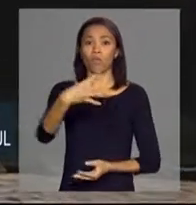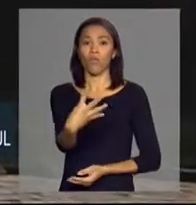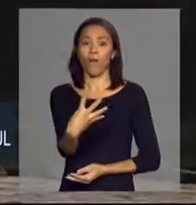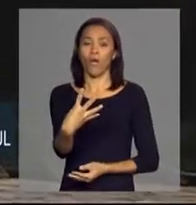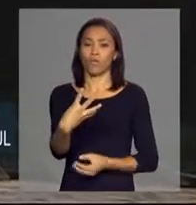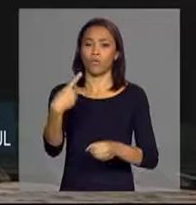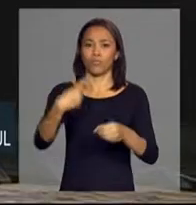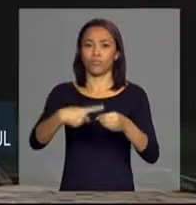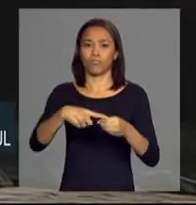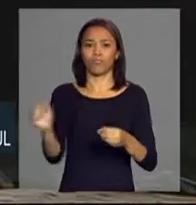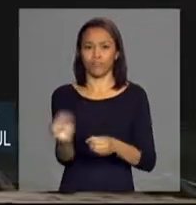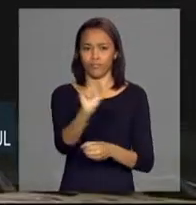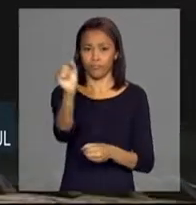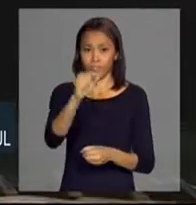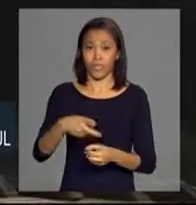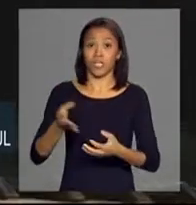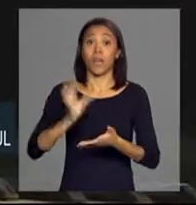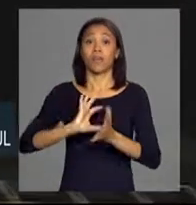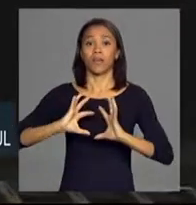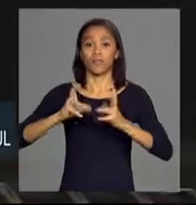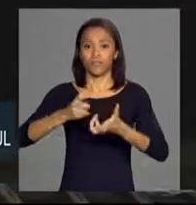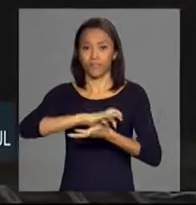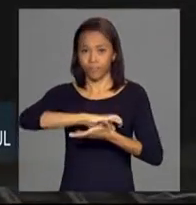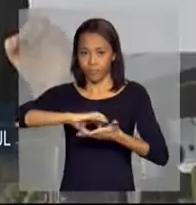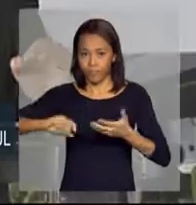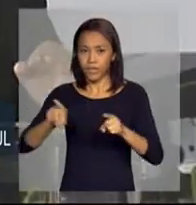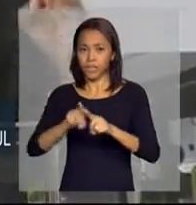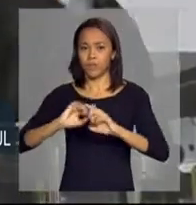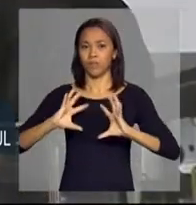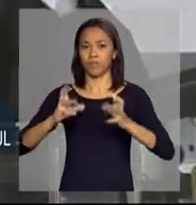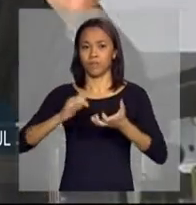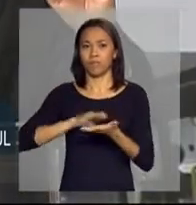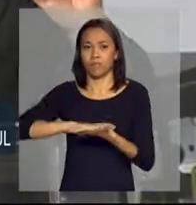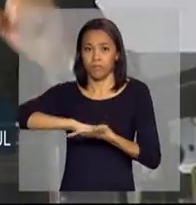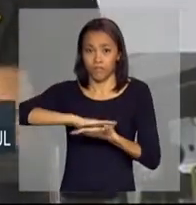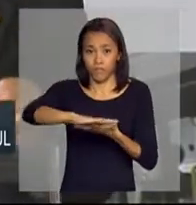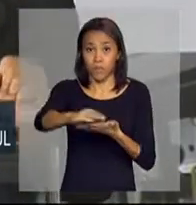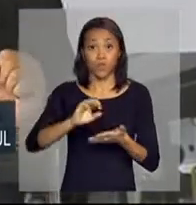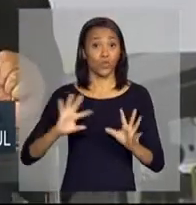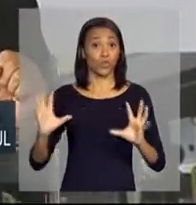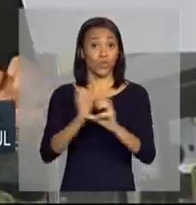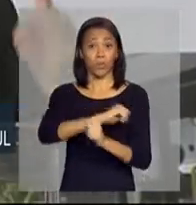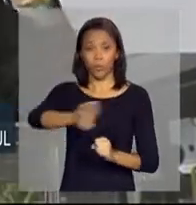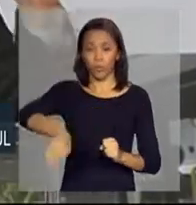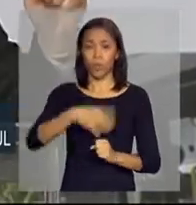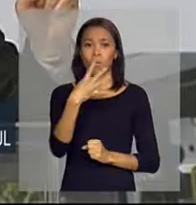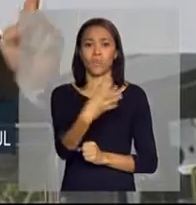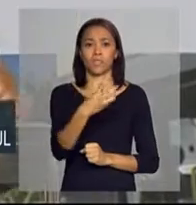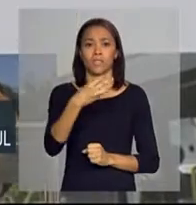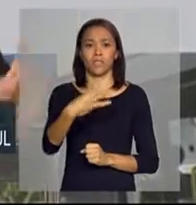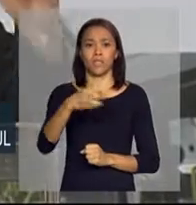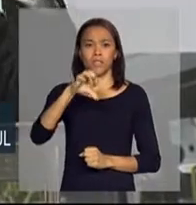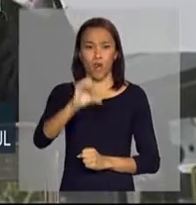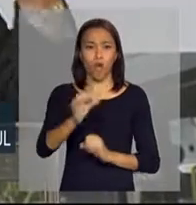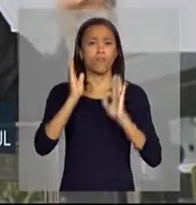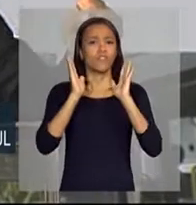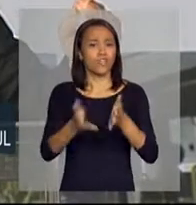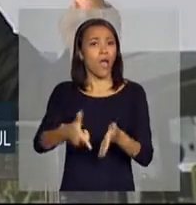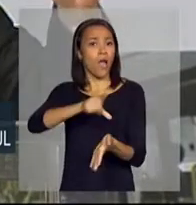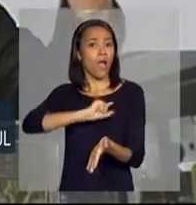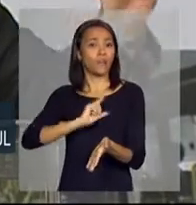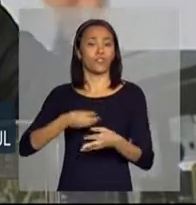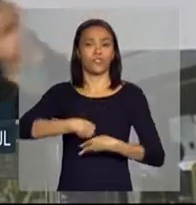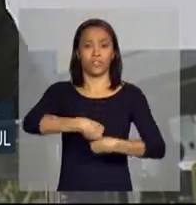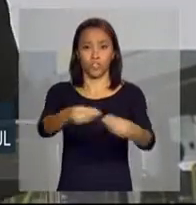municípios. Moto niveladora, reta escavadeira. Mas são no total 439. Já havíamos distribuído